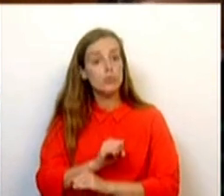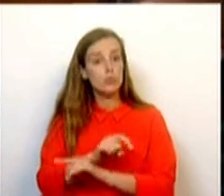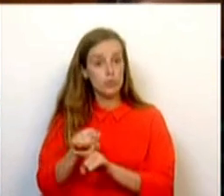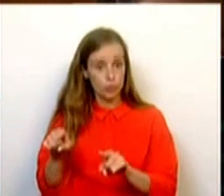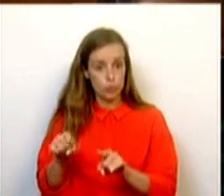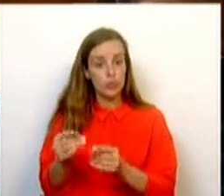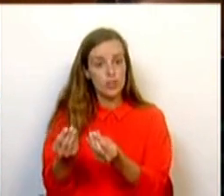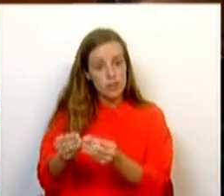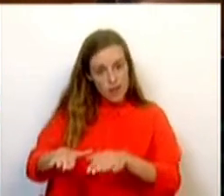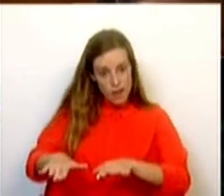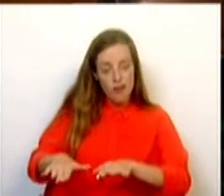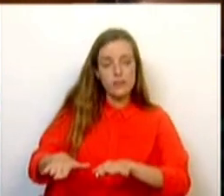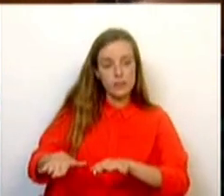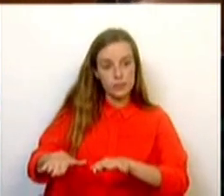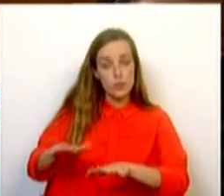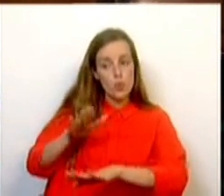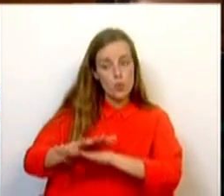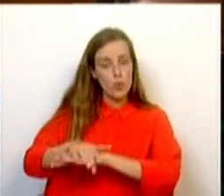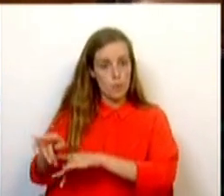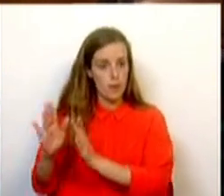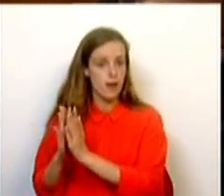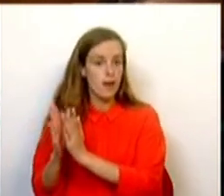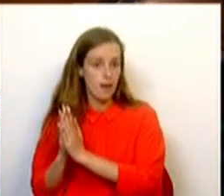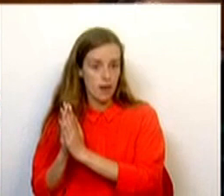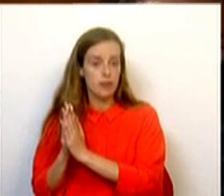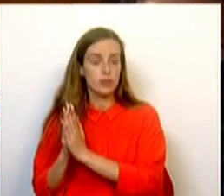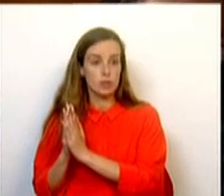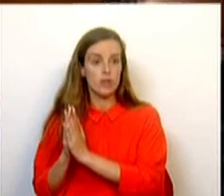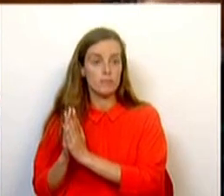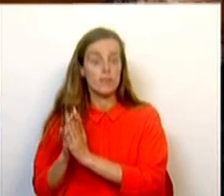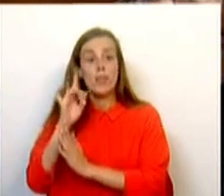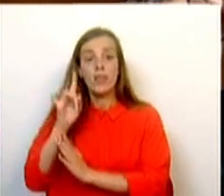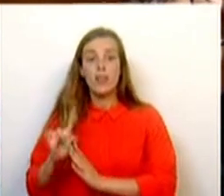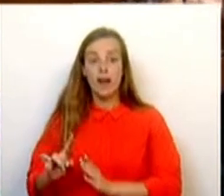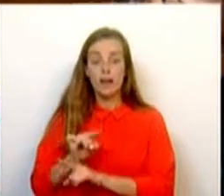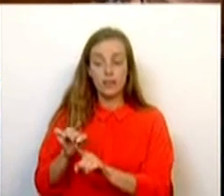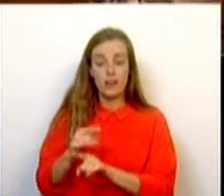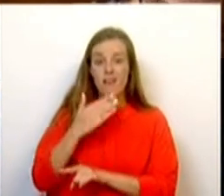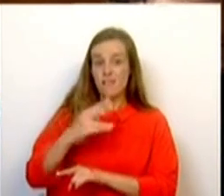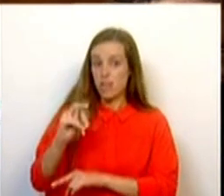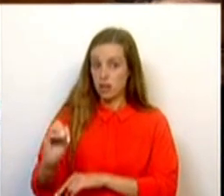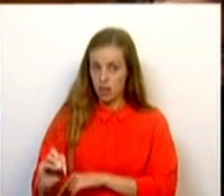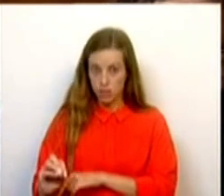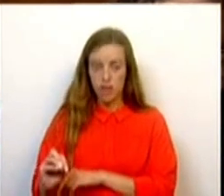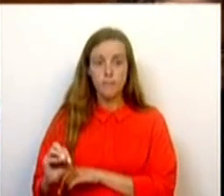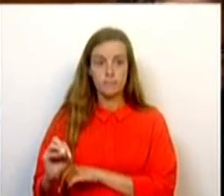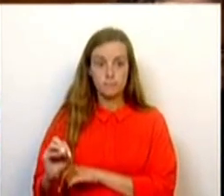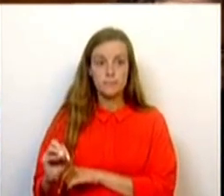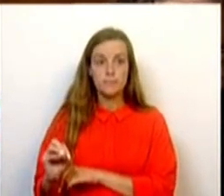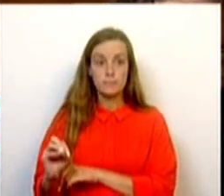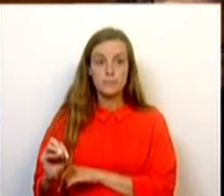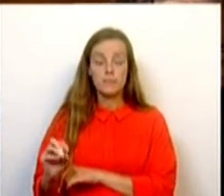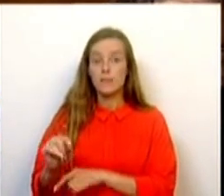de Crianças pela Igreja, que propôs a data de, ou a idade de 30 anos, portanto vai-se além. Também se